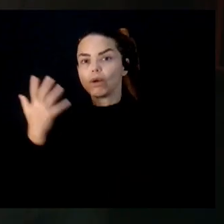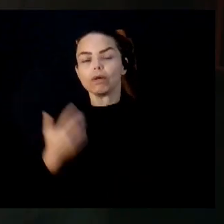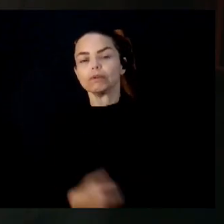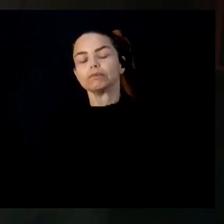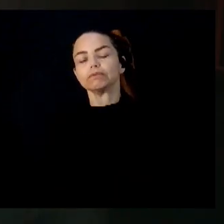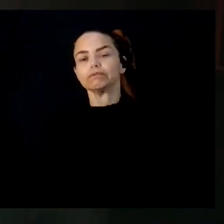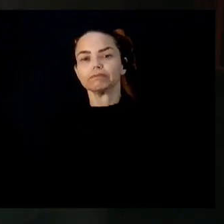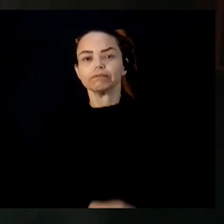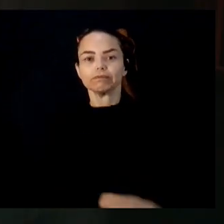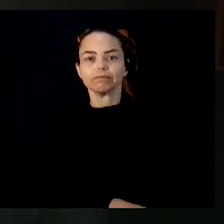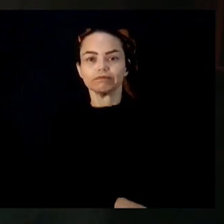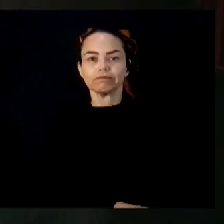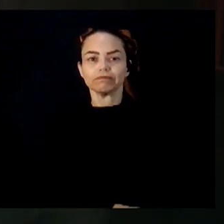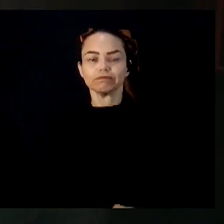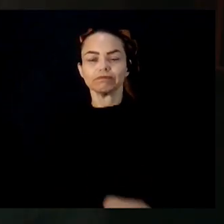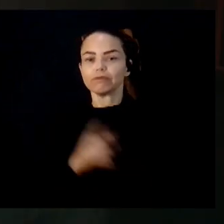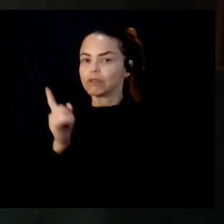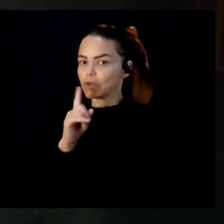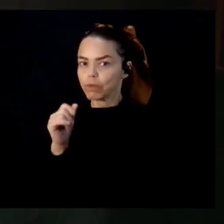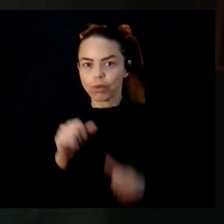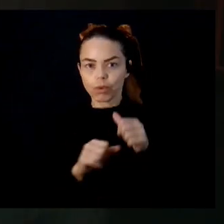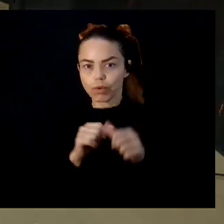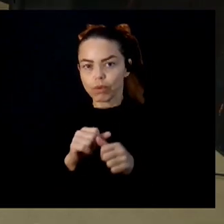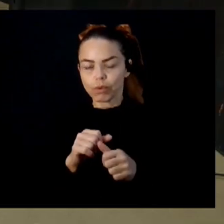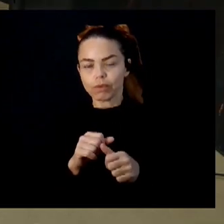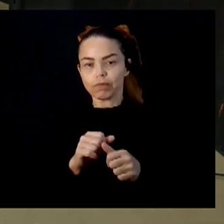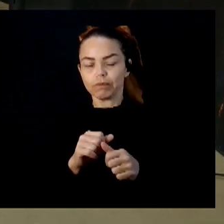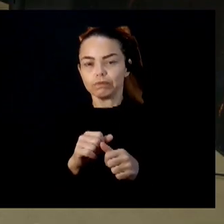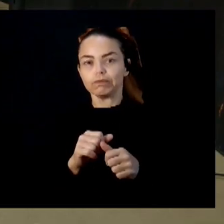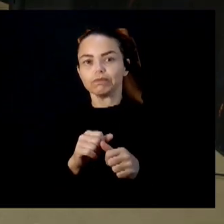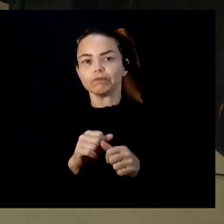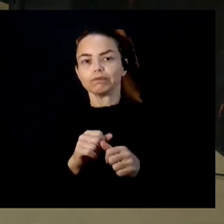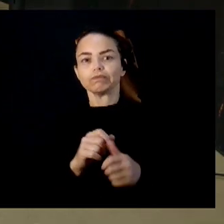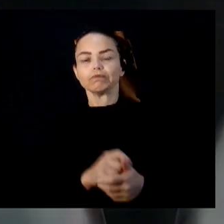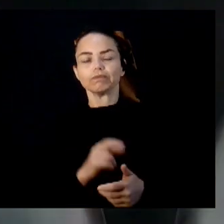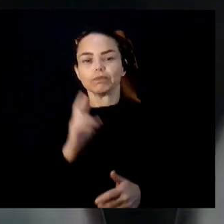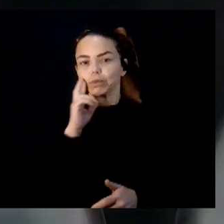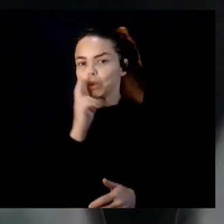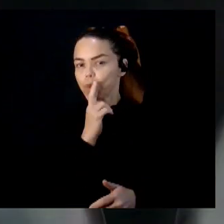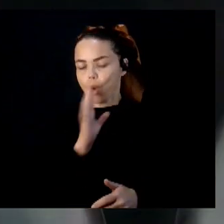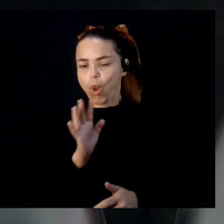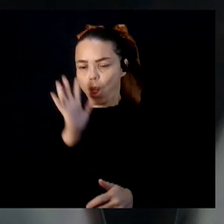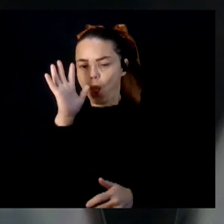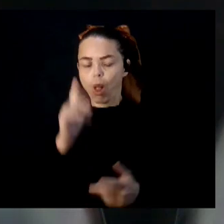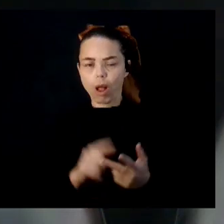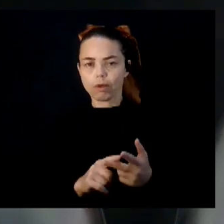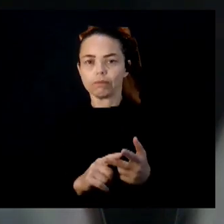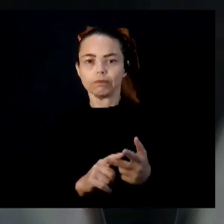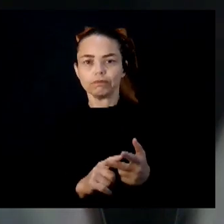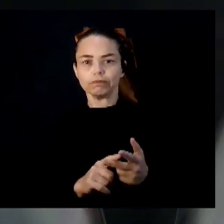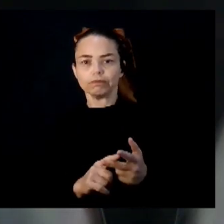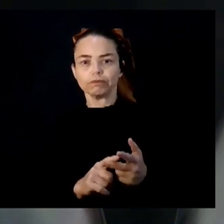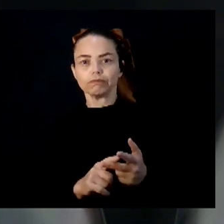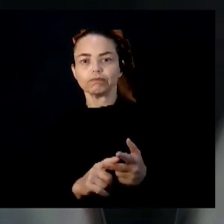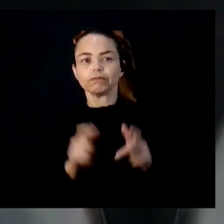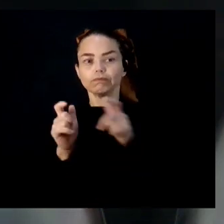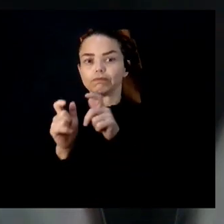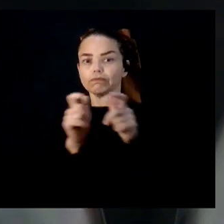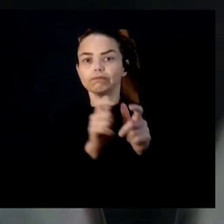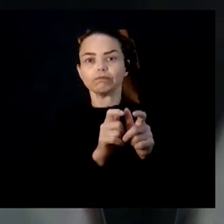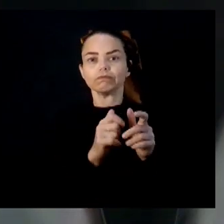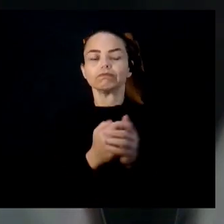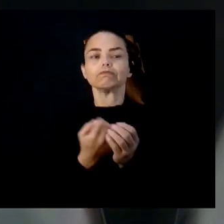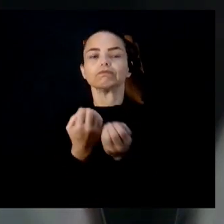não saiu da rotina. Você vai para restaurantes caros, você promove lugares, mas como é que está a